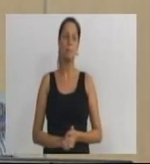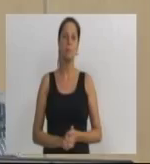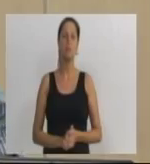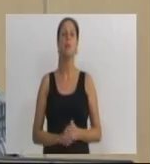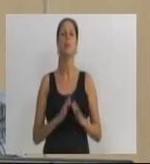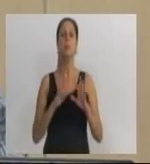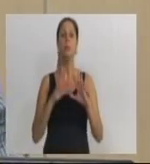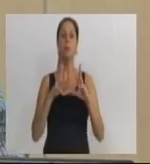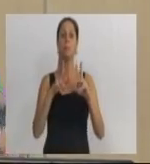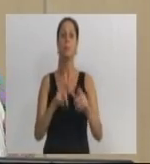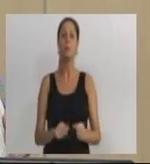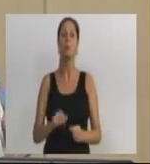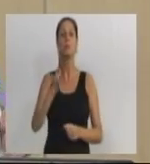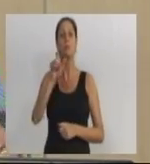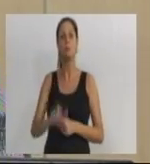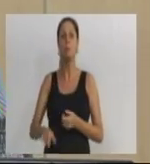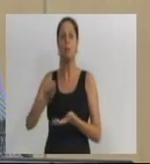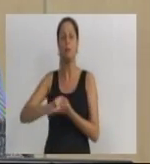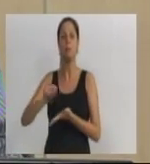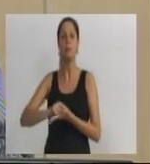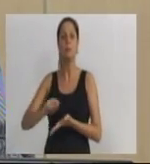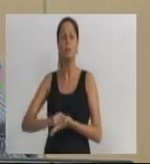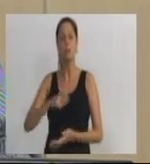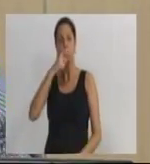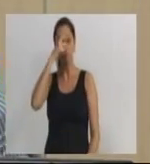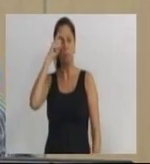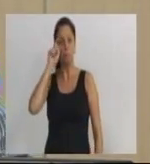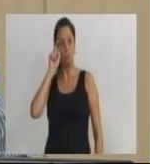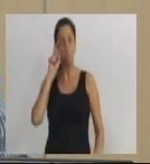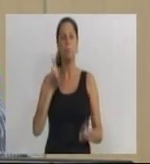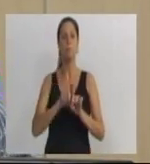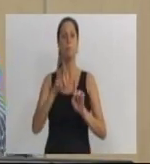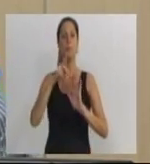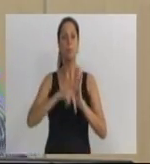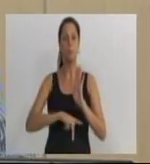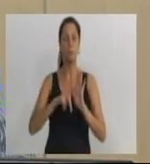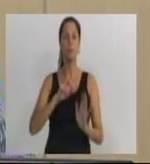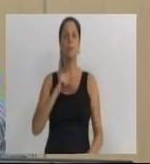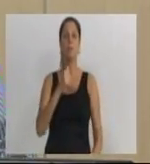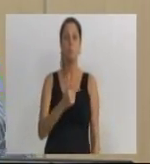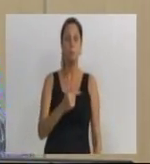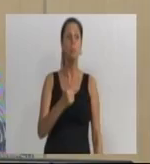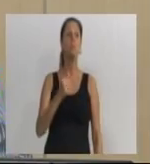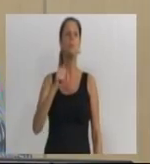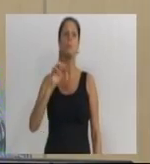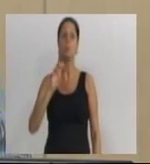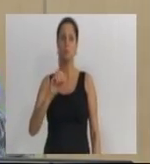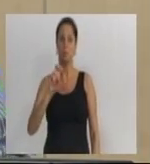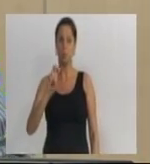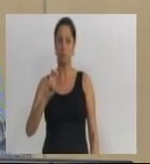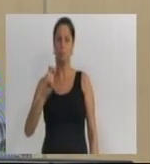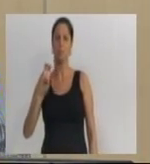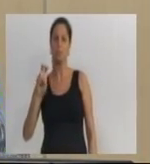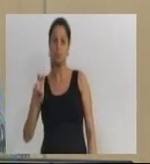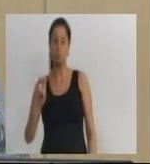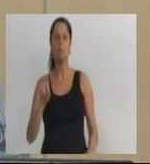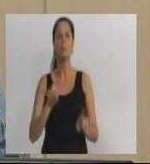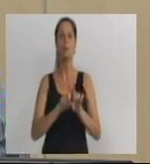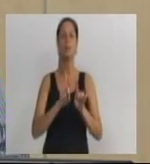Todos de autoria do vereador Jefferson Forest, projeto de lei 7055, 7057,